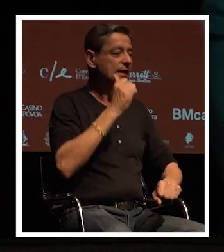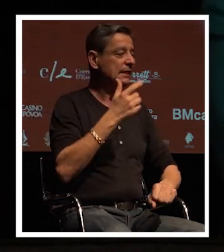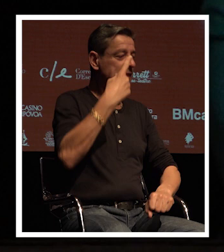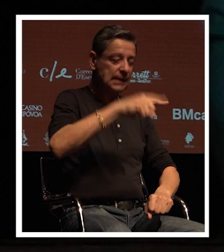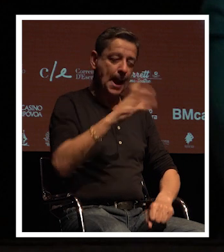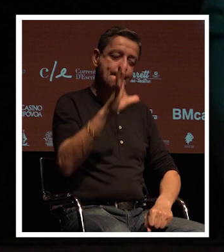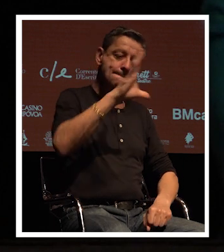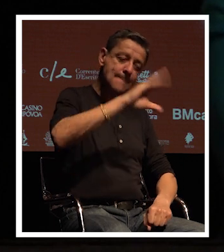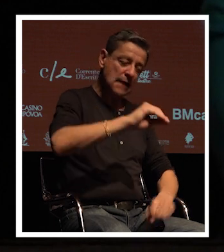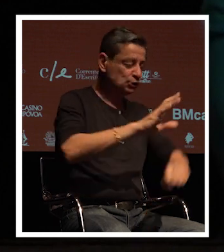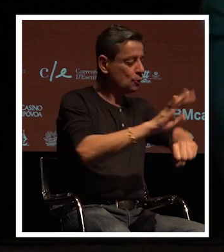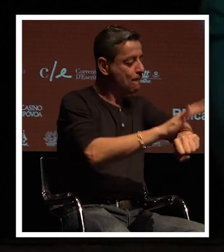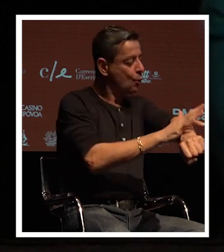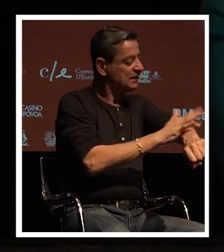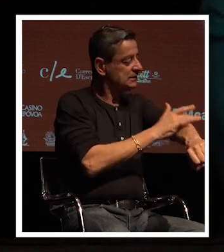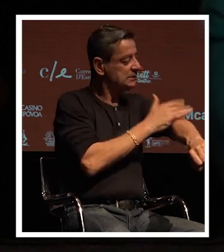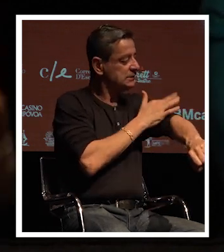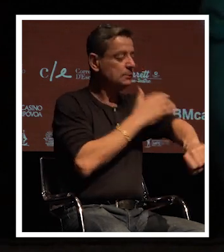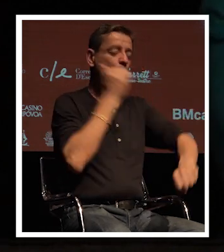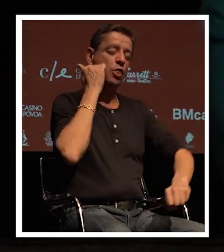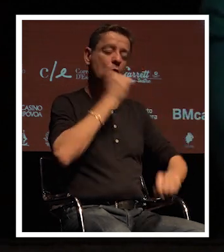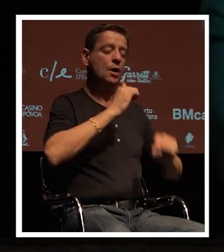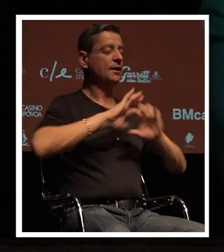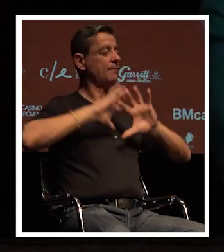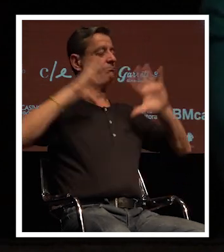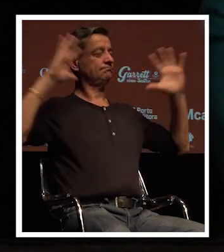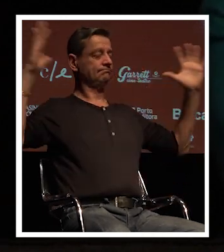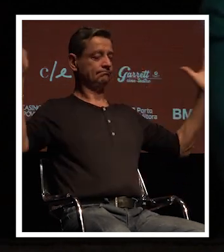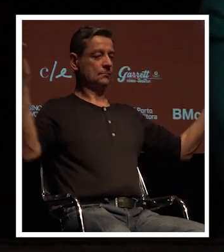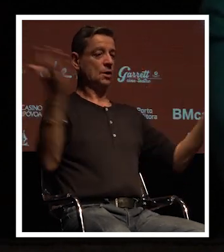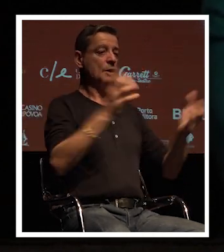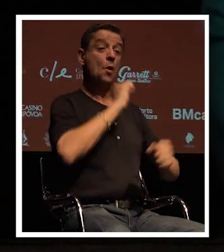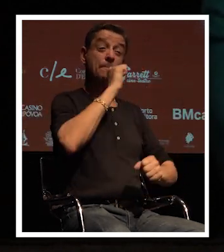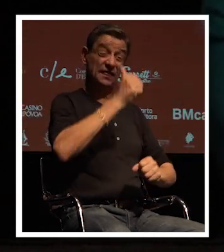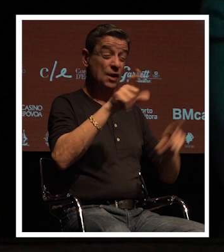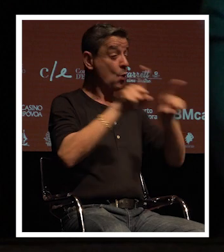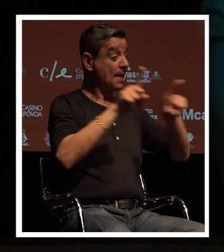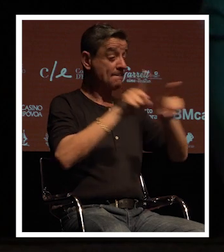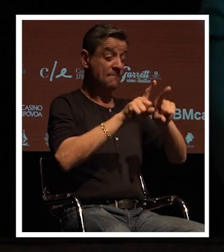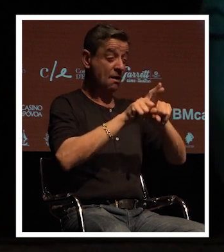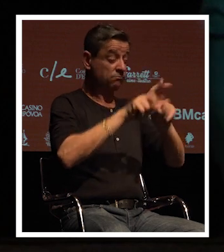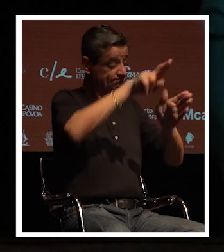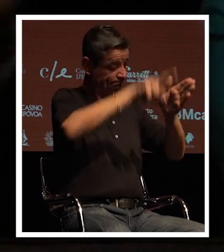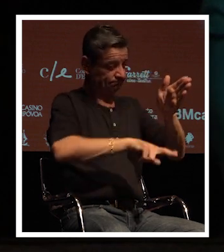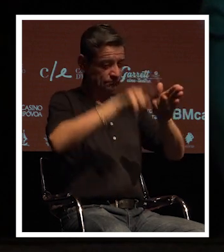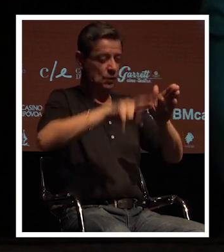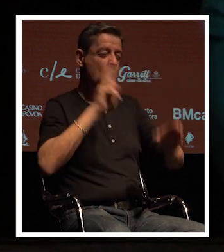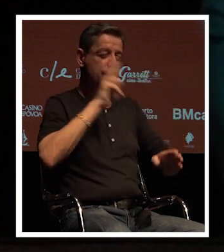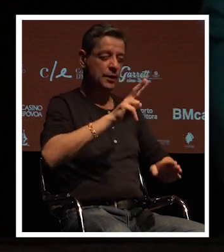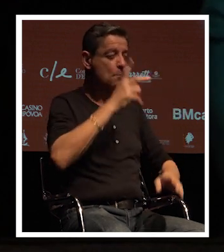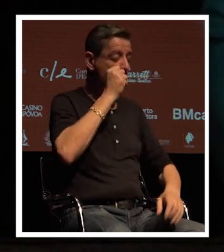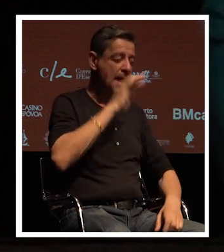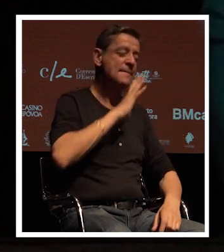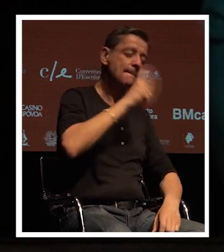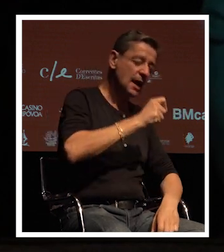poesia porque a dor a dor é mais comum eu perdi um irmão muito cedo e nunca ultrapassei isso eu vi os meus pais sofrer com